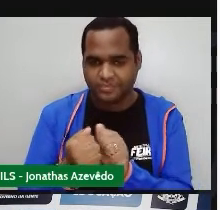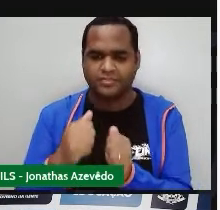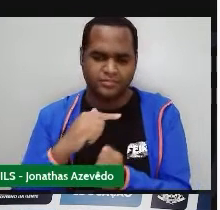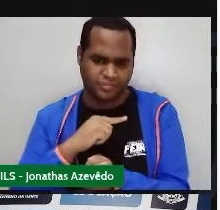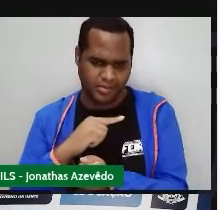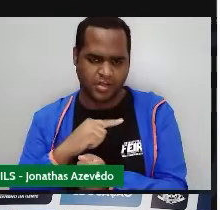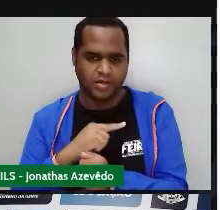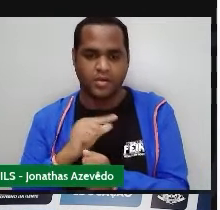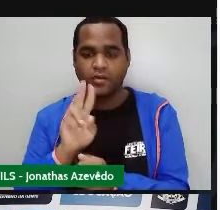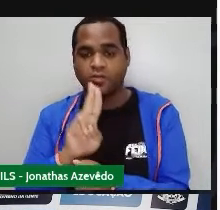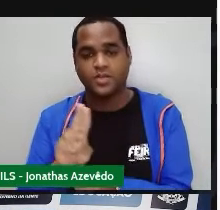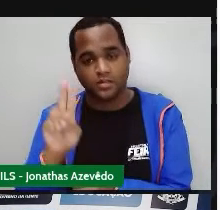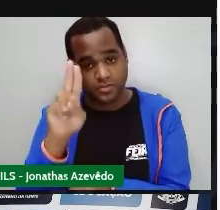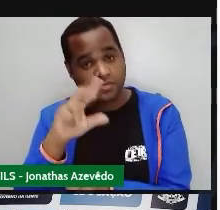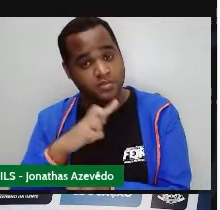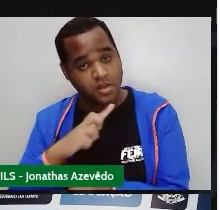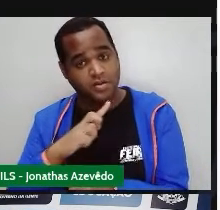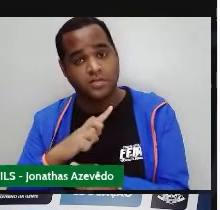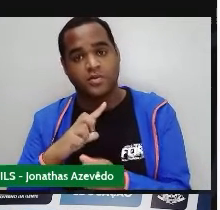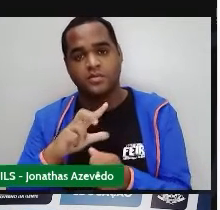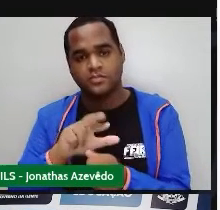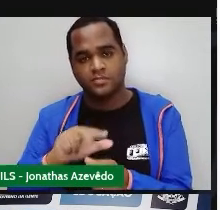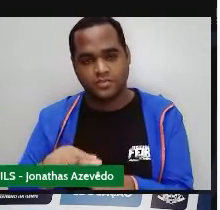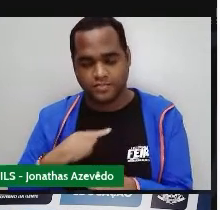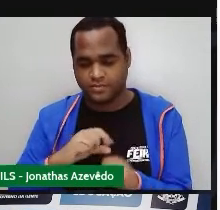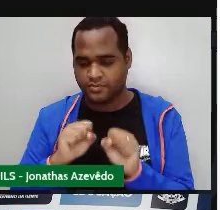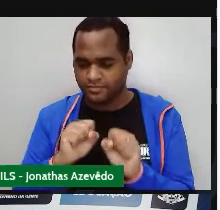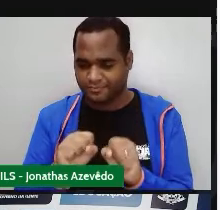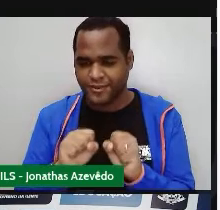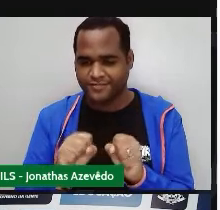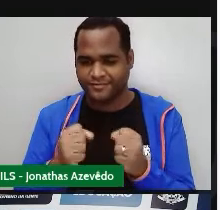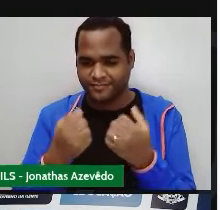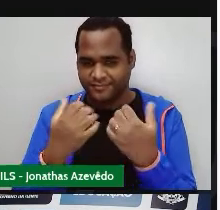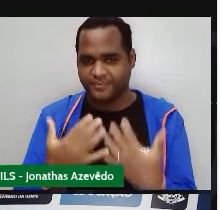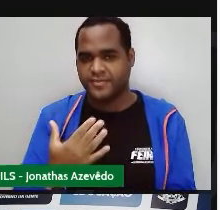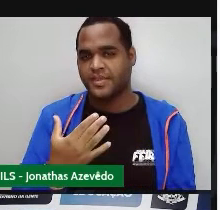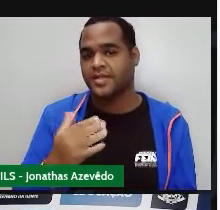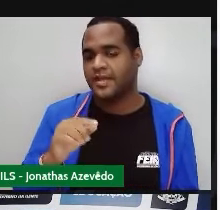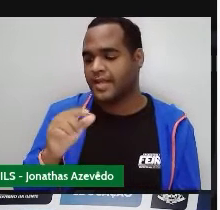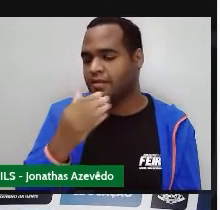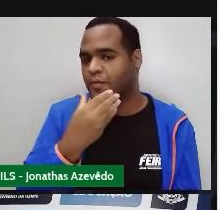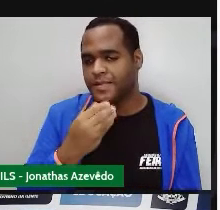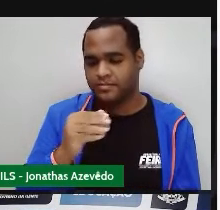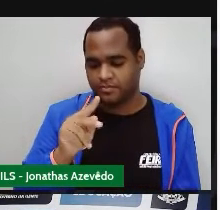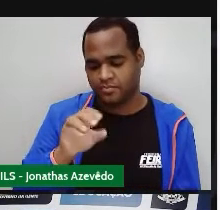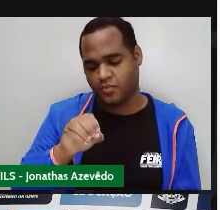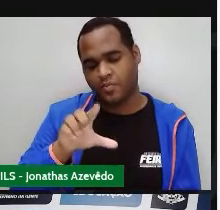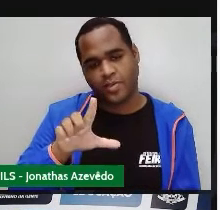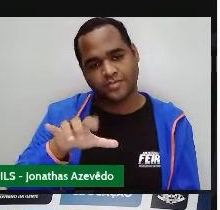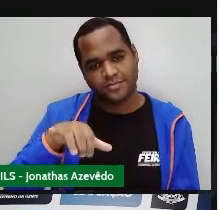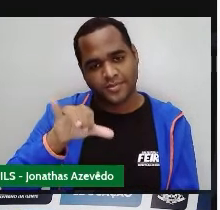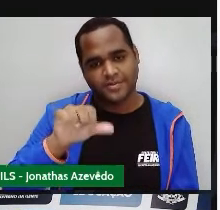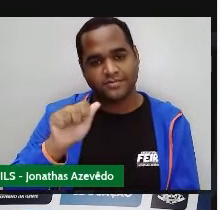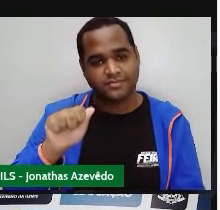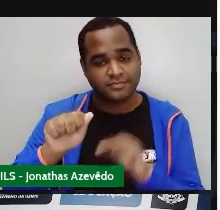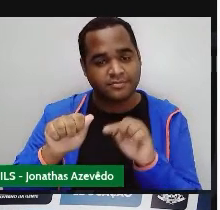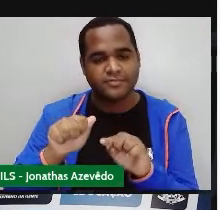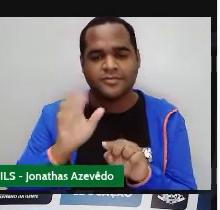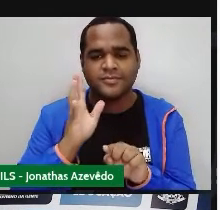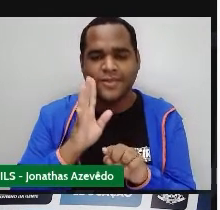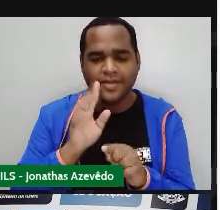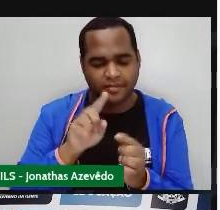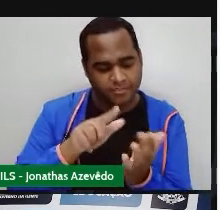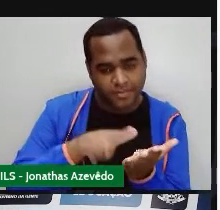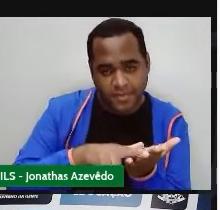usando os passos né propostos aí por Polônia certo tão legal mesmo é o seguinte o